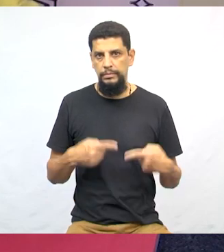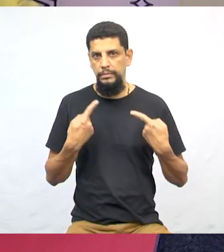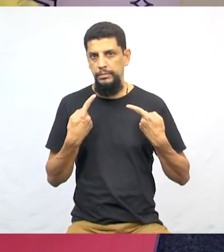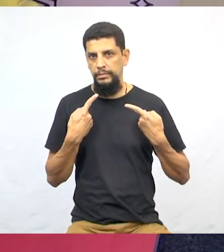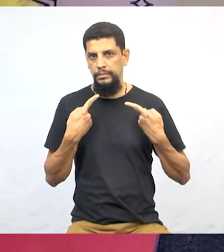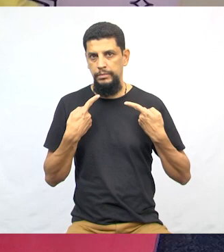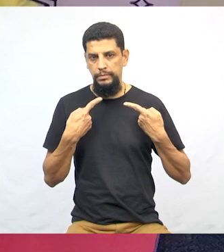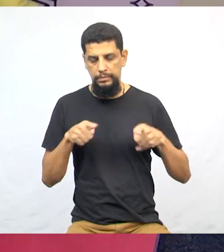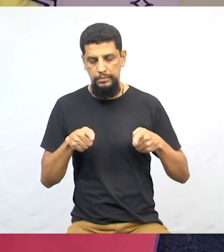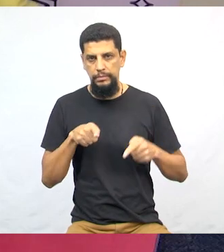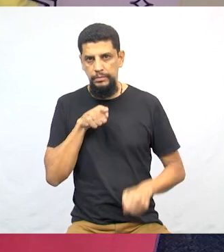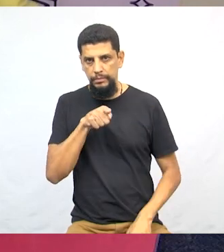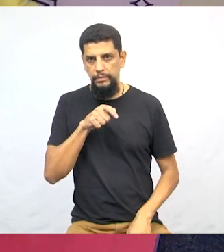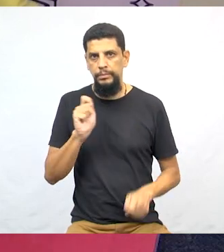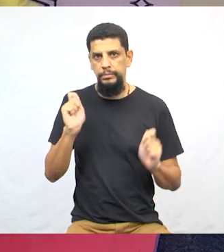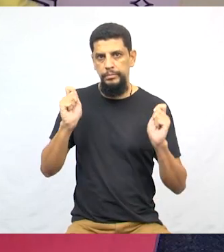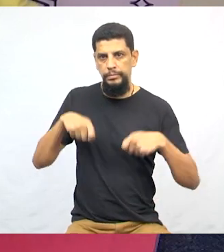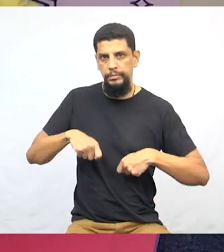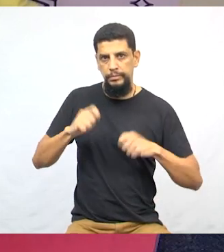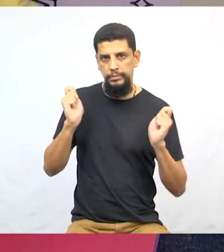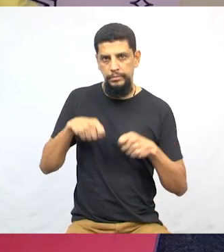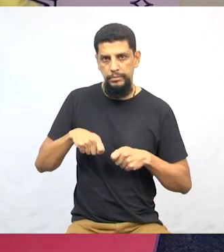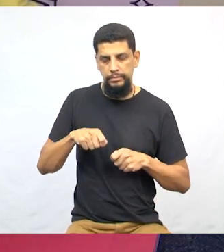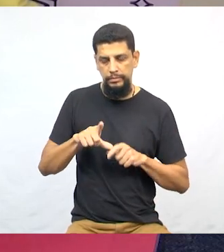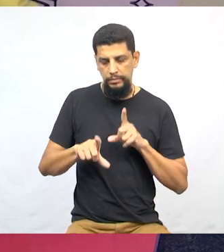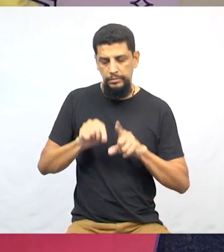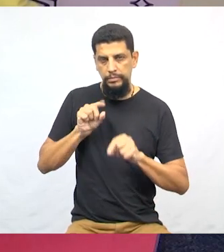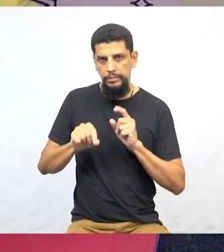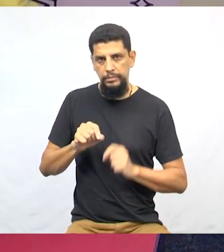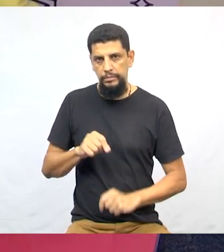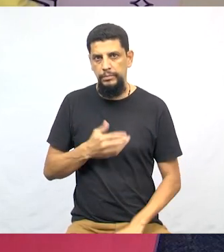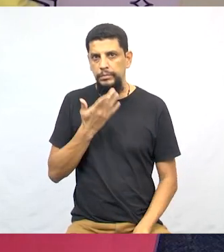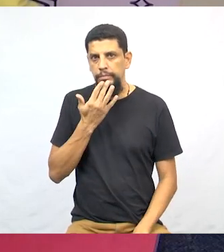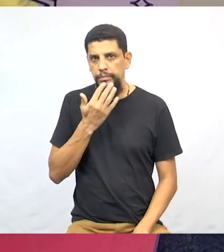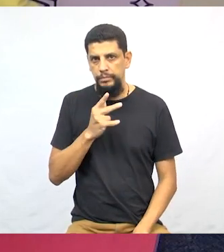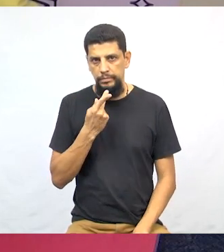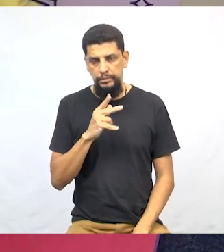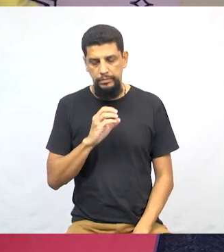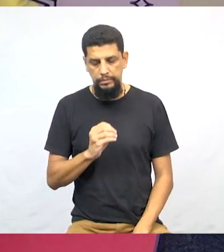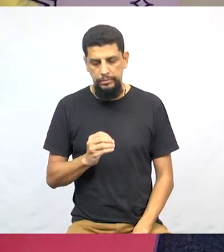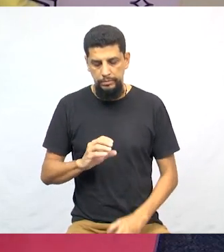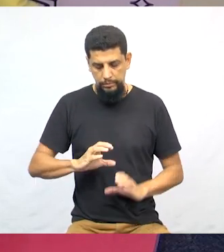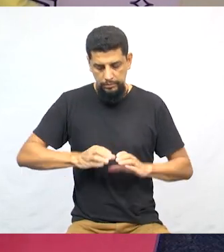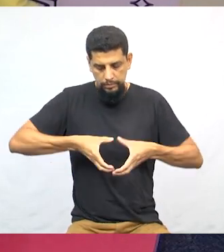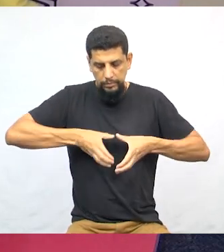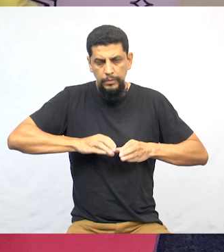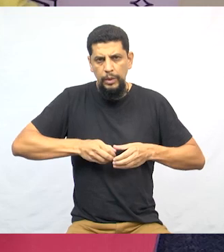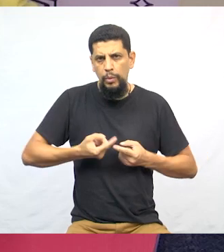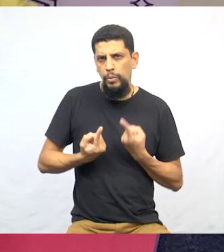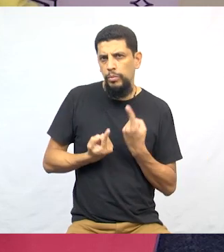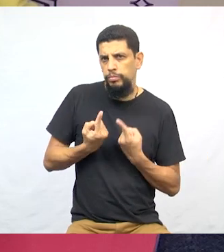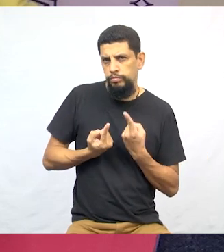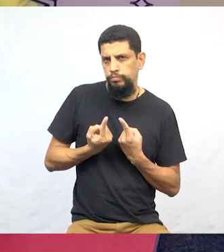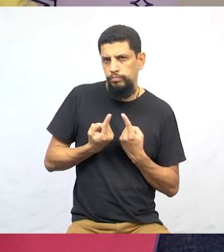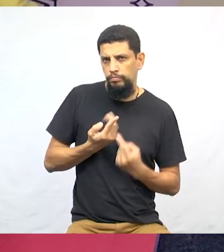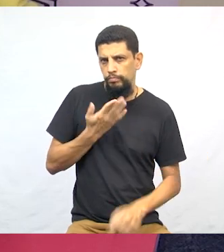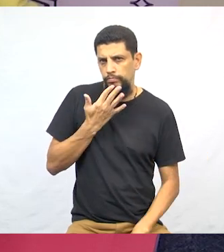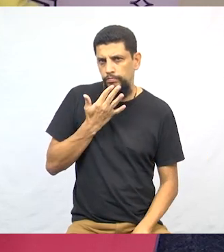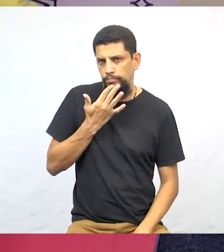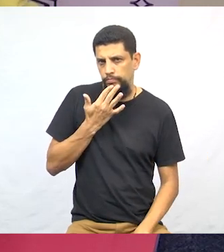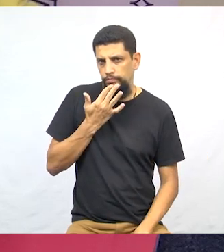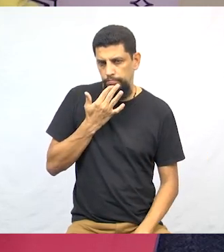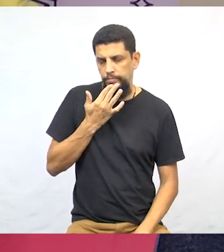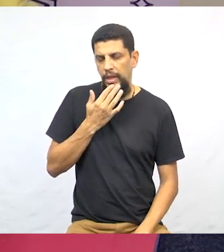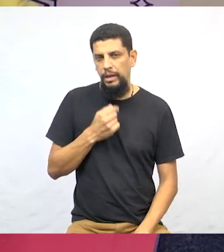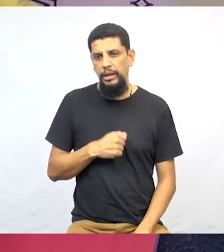E o desafio, professora Suzy, você pode escolher as suas, a cor da sua bolinha, tá bom? Ai, que cor será que eu vou escolher? Eu já